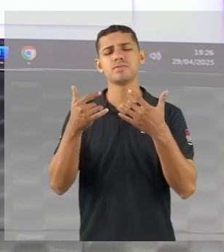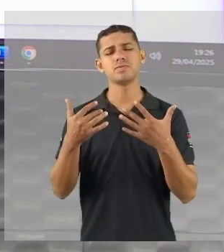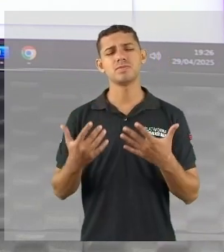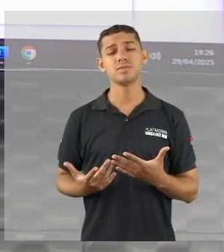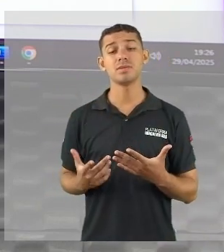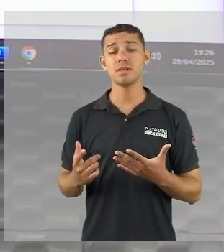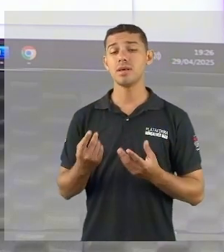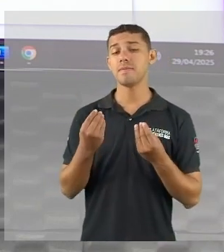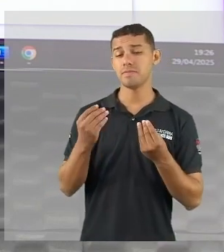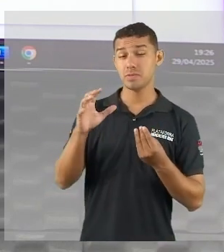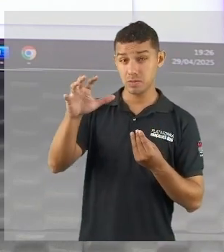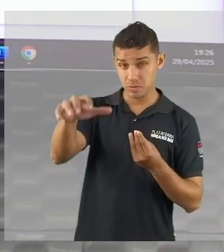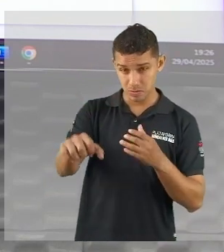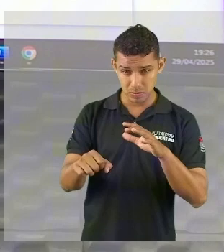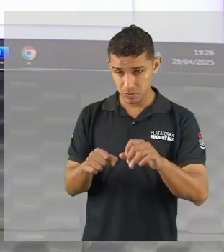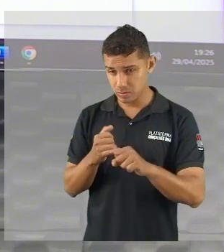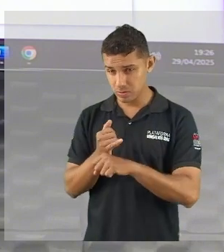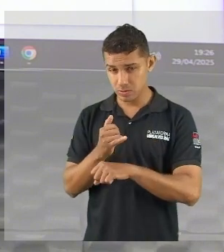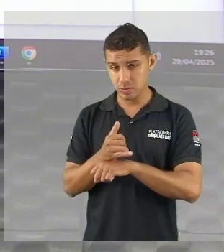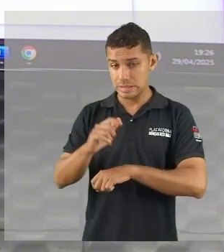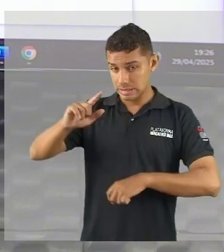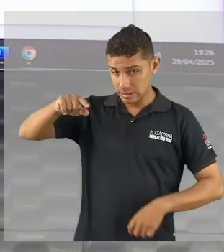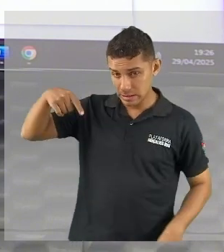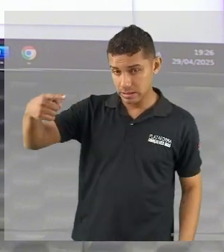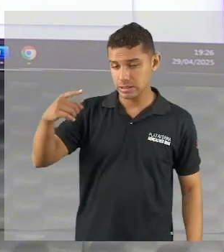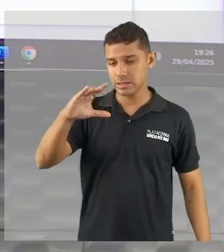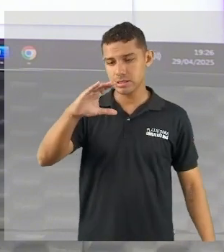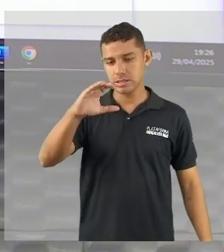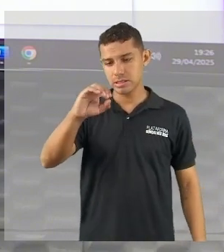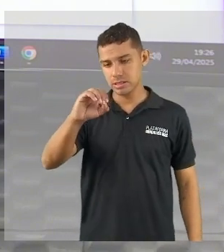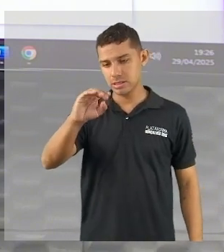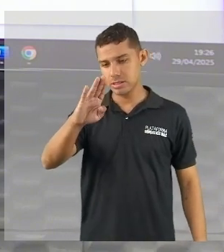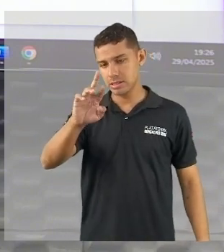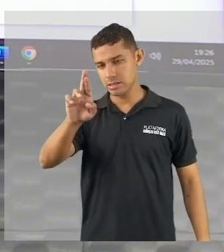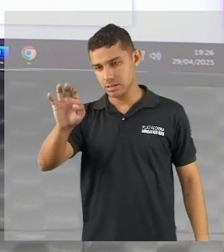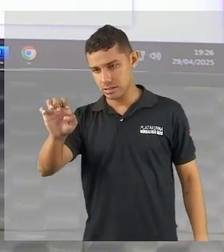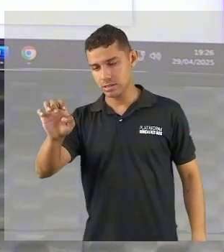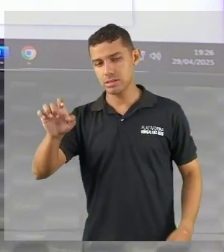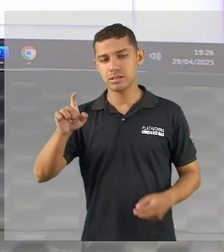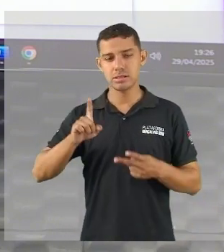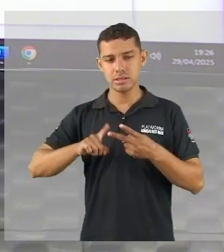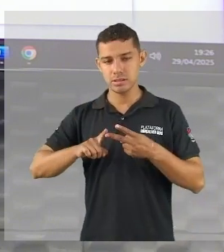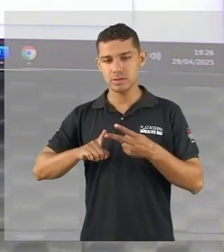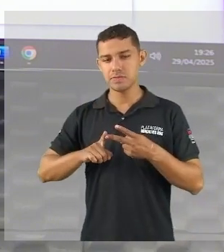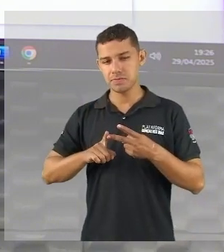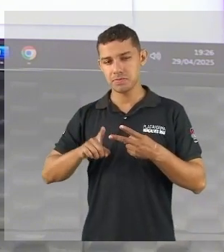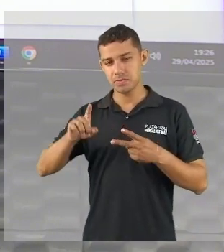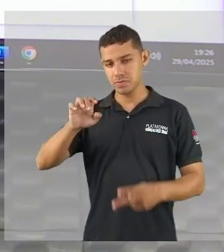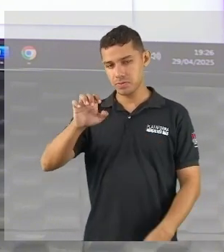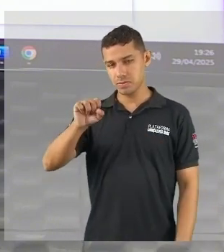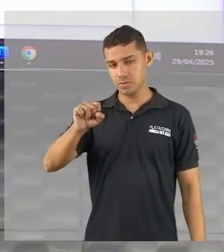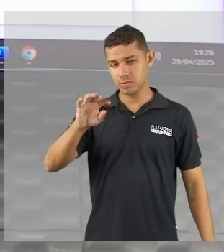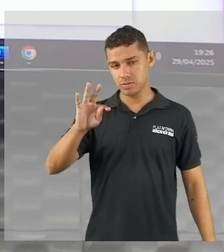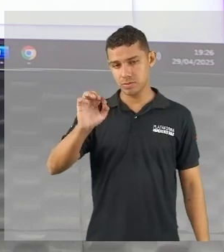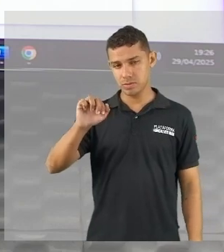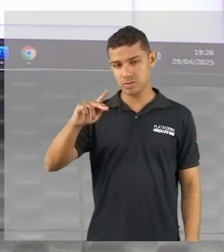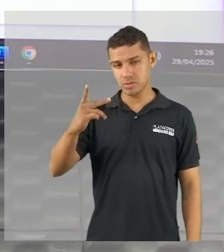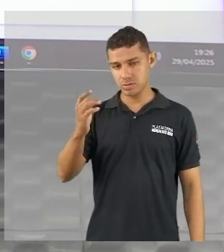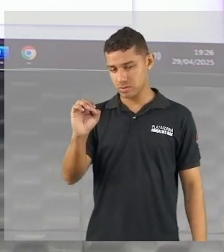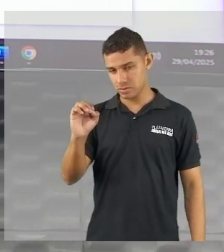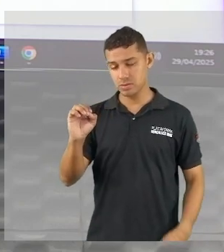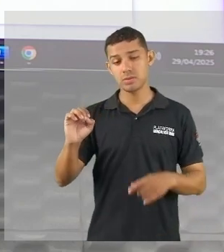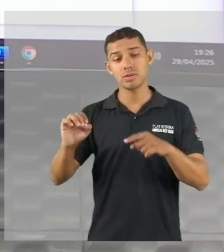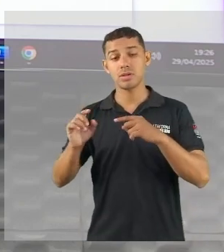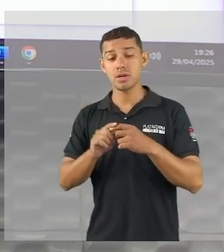que a extração e o uso do ferro tenham ocorrido após a do cobre, a do estanho. A letra A diz o seguinte: a inexistência do uso de